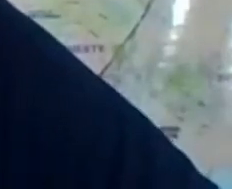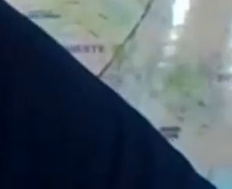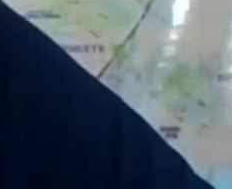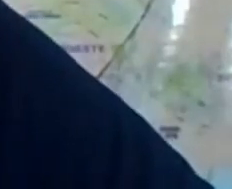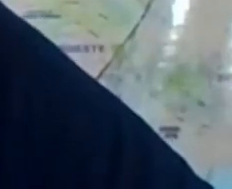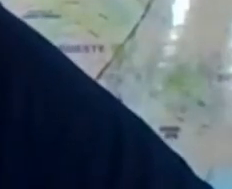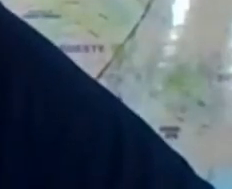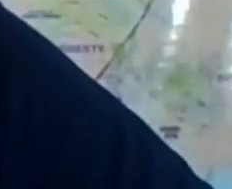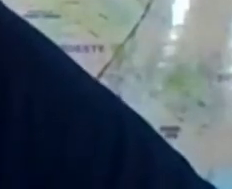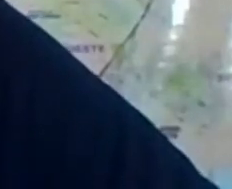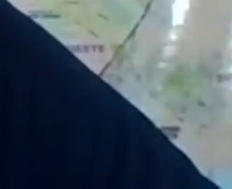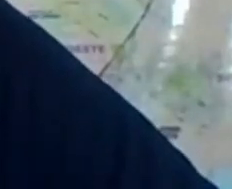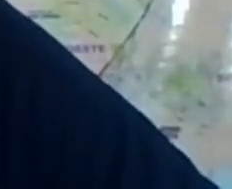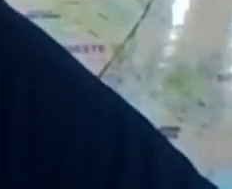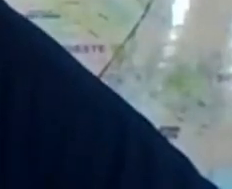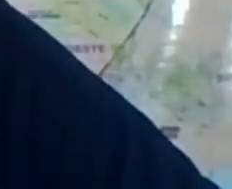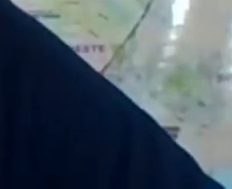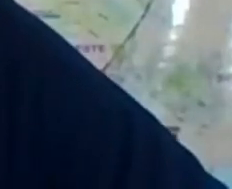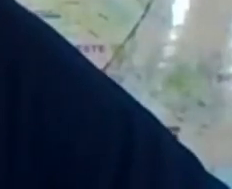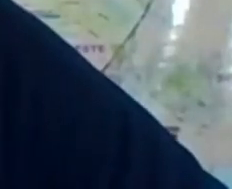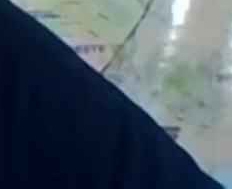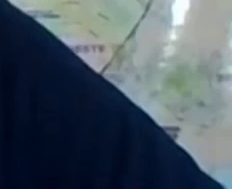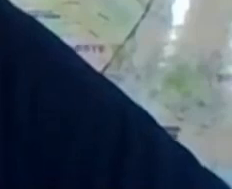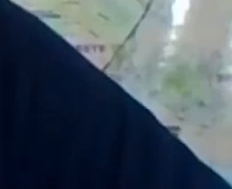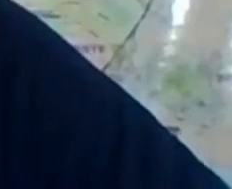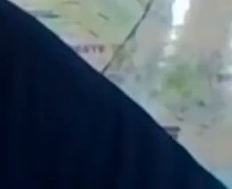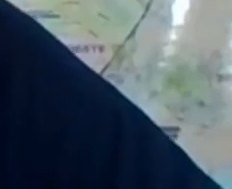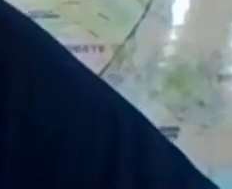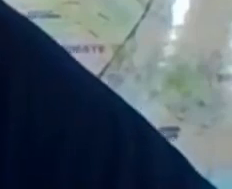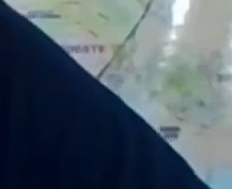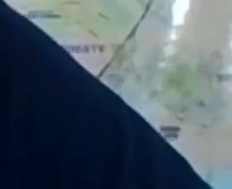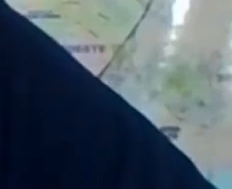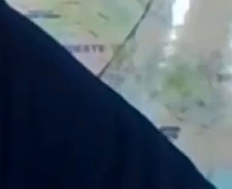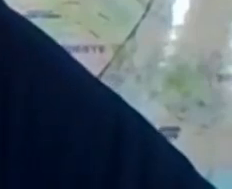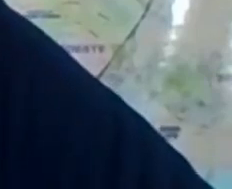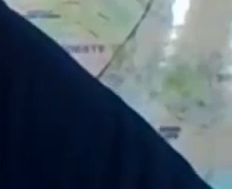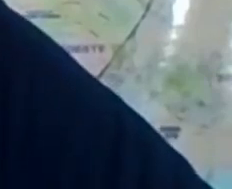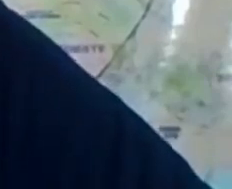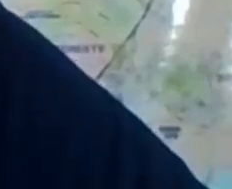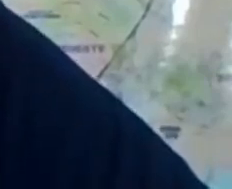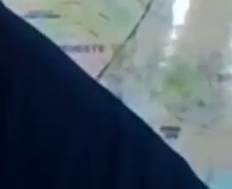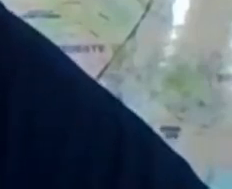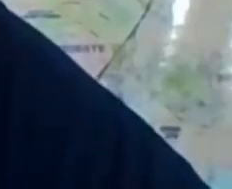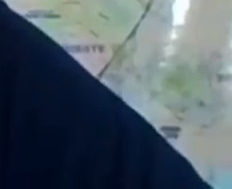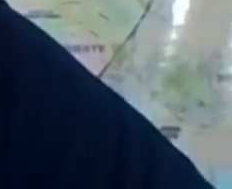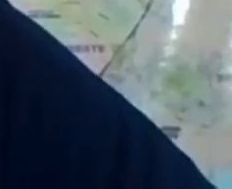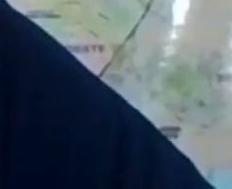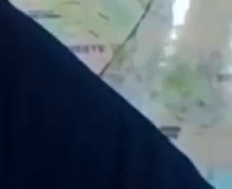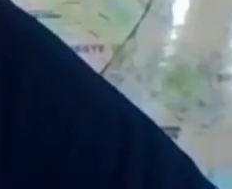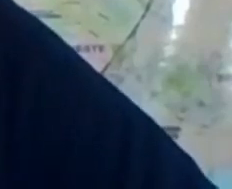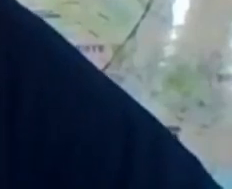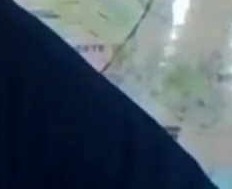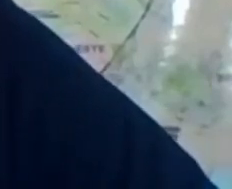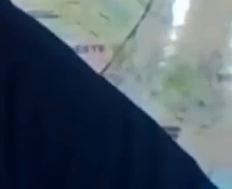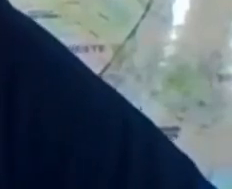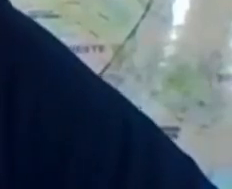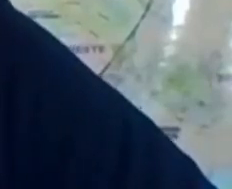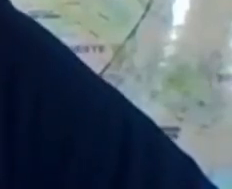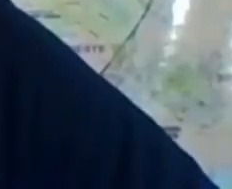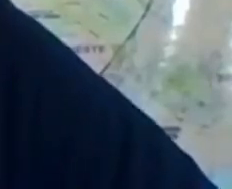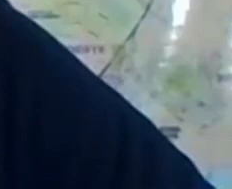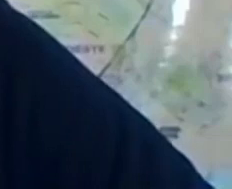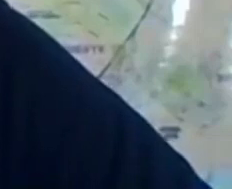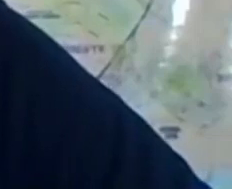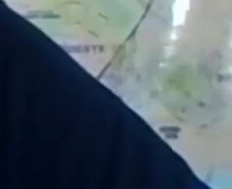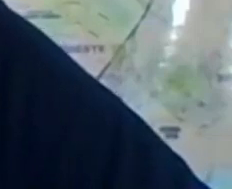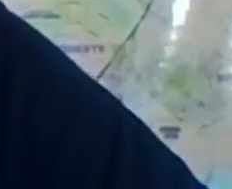um dos temas foi a conexão entre as regiões do distrito do